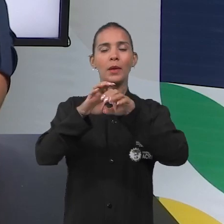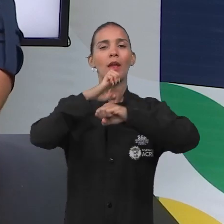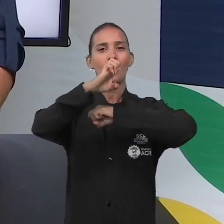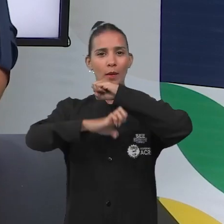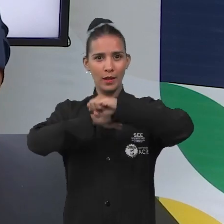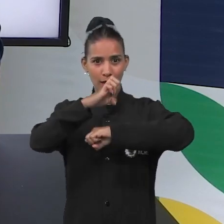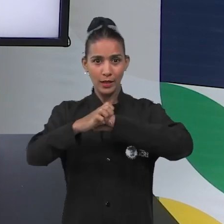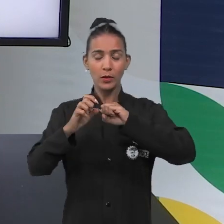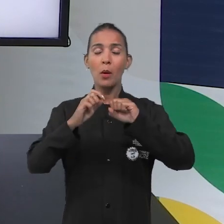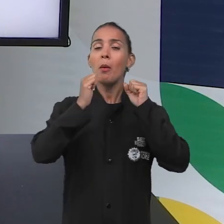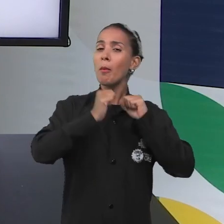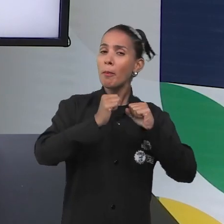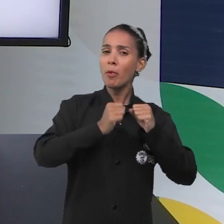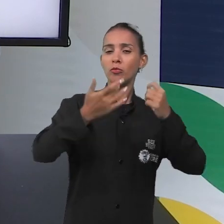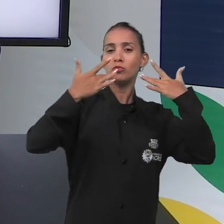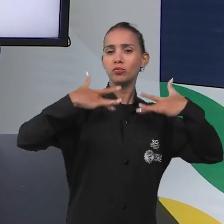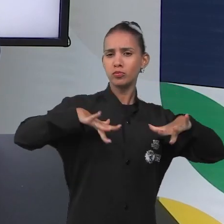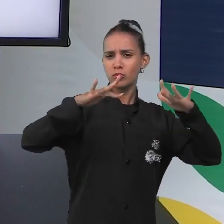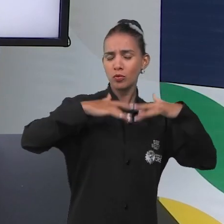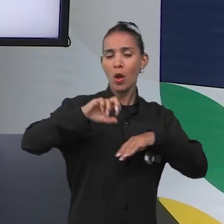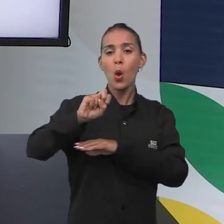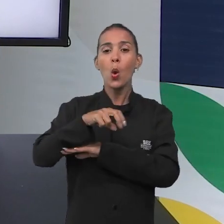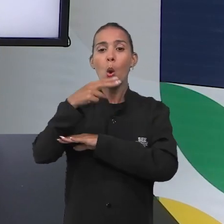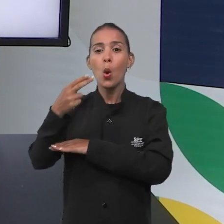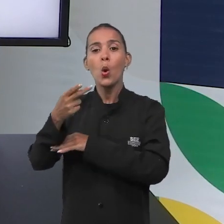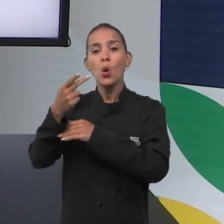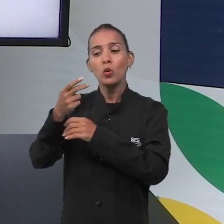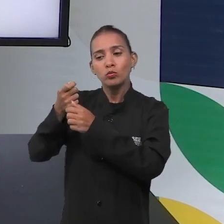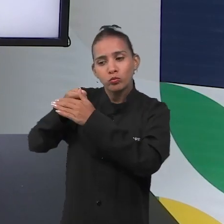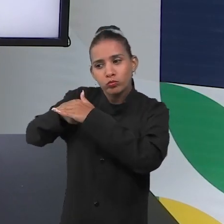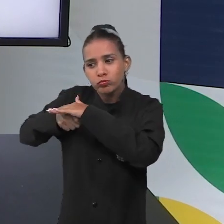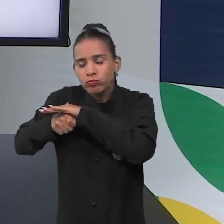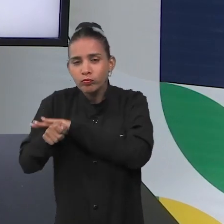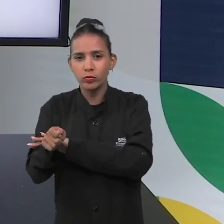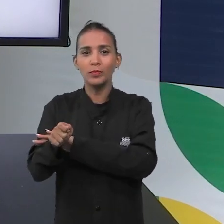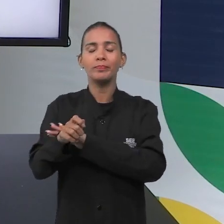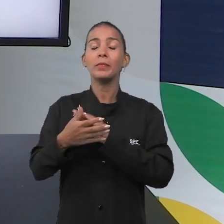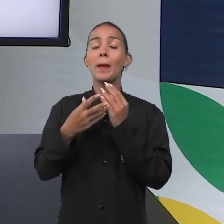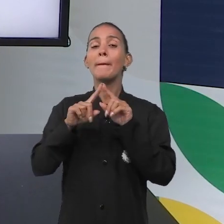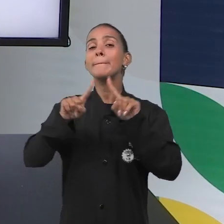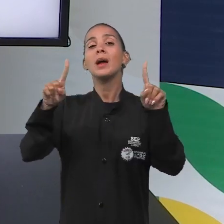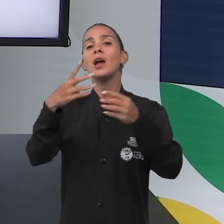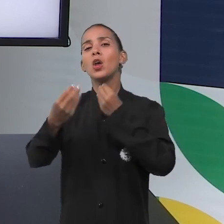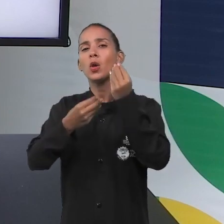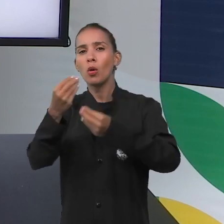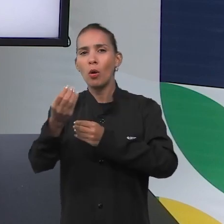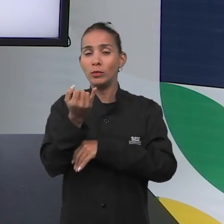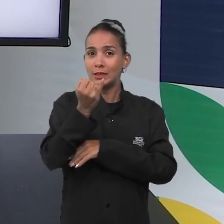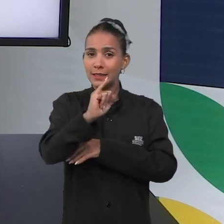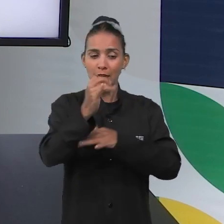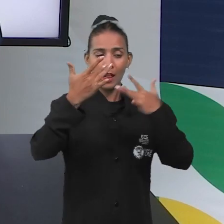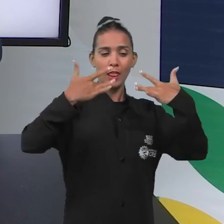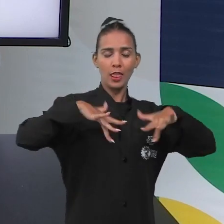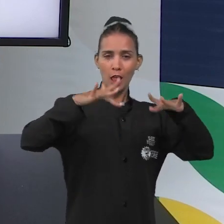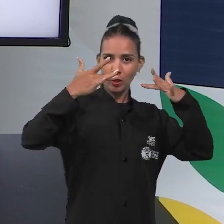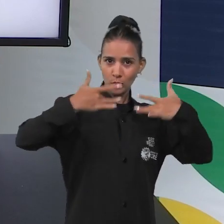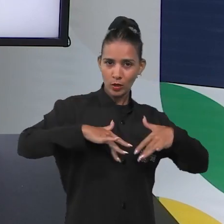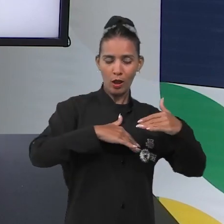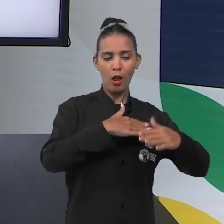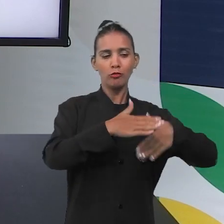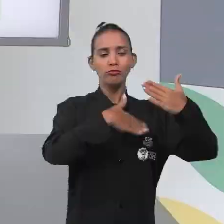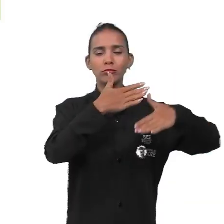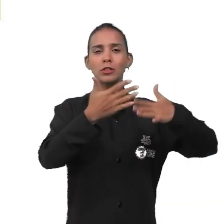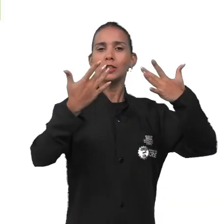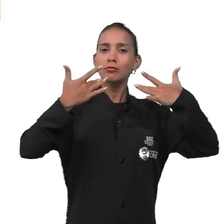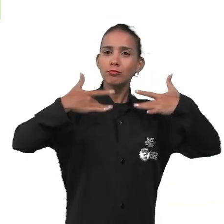natural e de uma maneira provocada, de uma maneira forçada. Quando isso acontece de uma maneira natural, de um processo espontâneo,